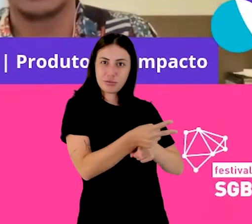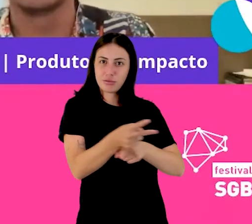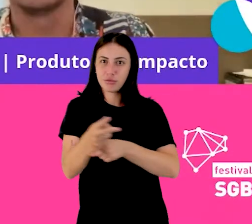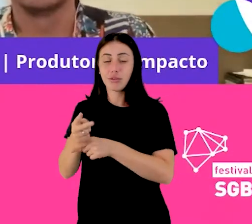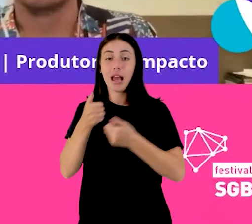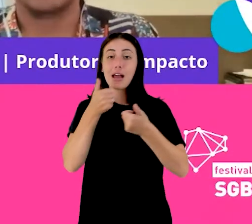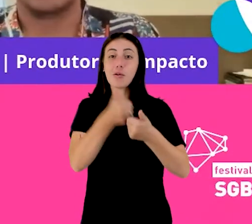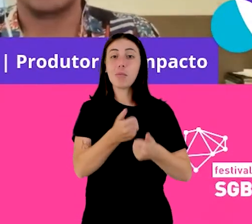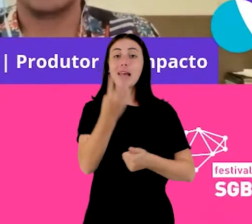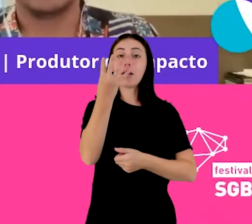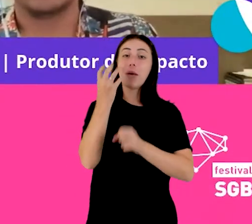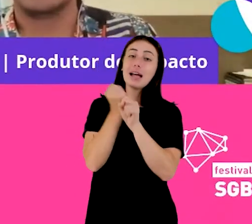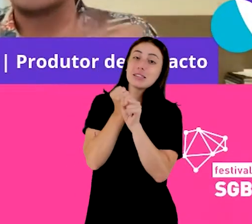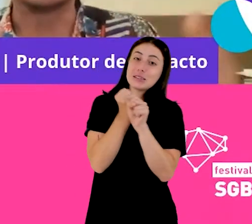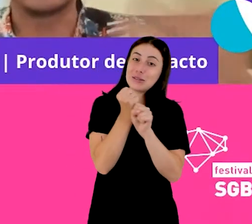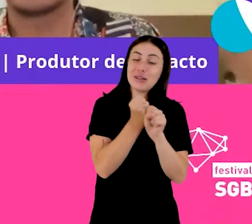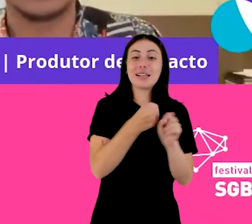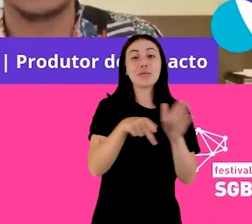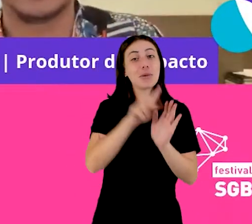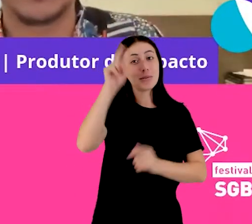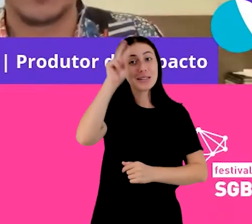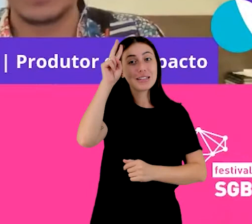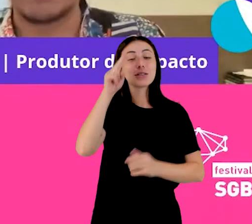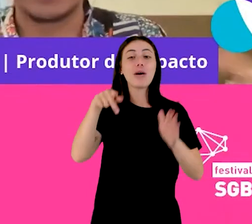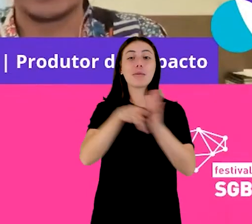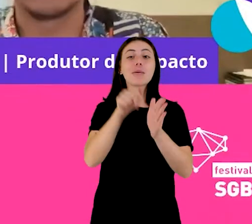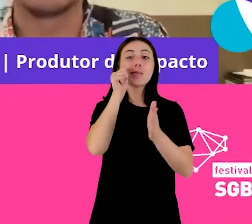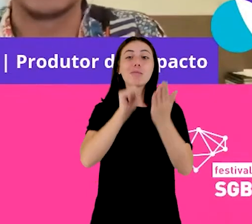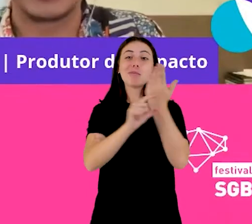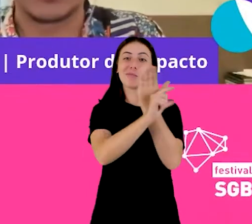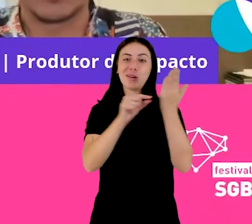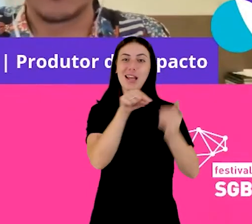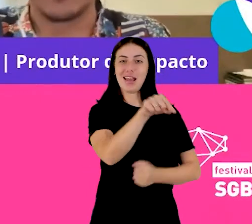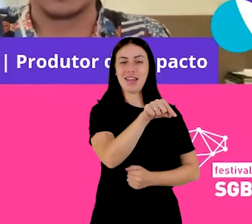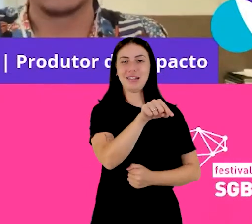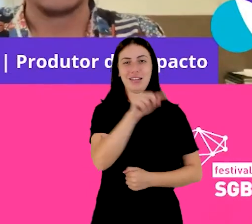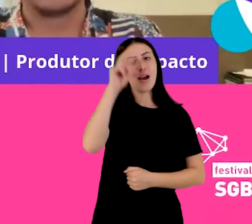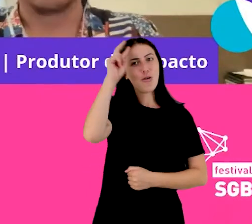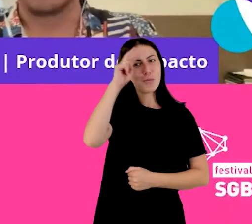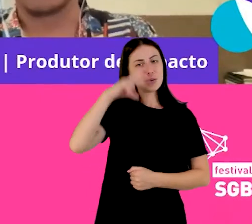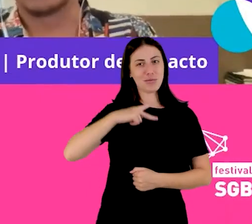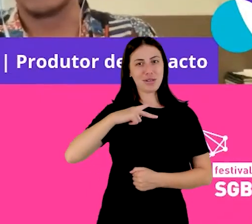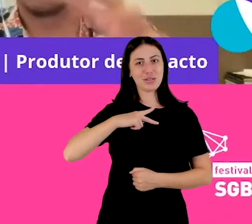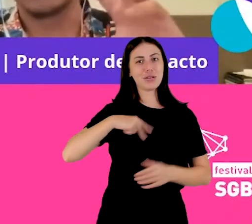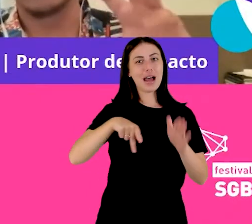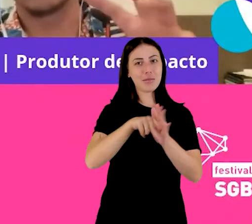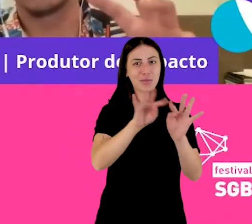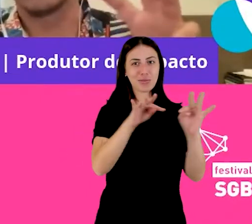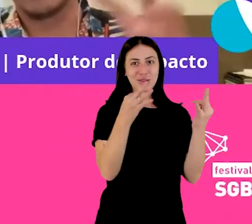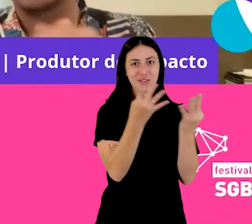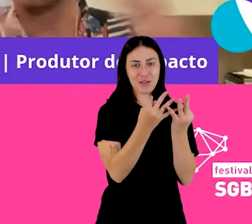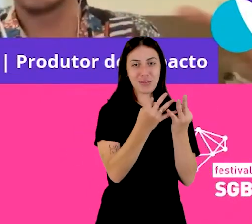e familiar. Ninguém assistia o filme, ninguém sabia que aquilo podia ser ou não um filme, né? E foi, inclusive, também